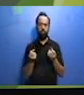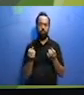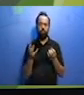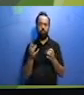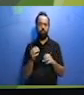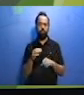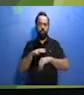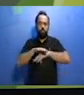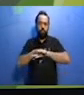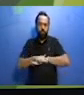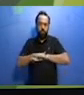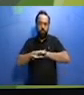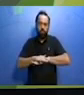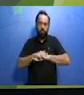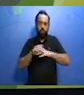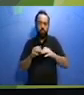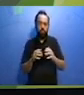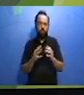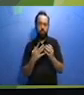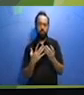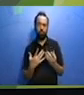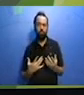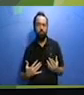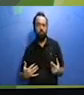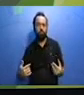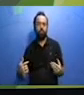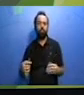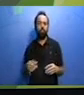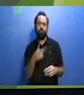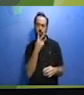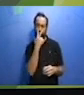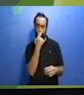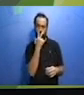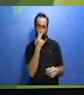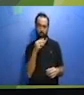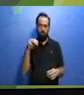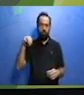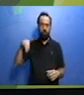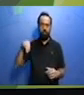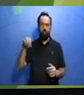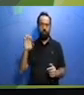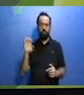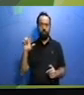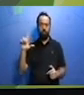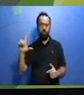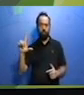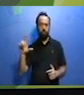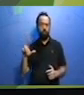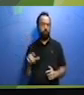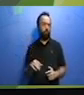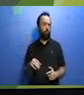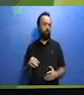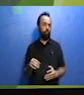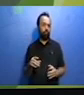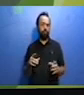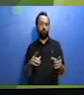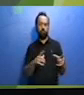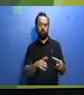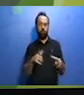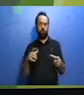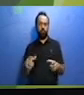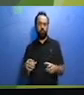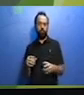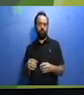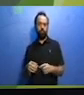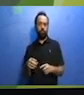uma resistência ao escoamento, tem a semelhança com o mel. Dependendo do local de origem,